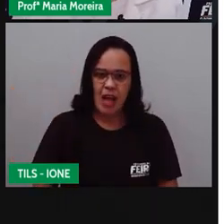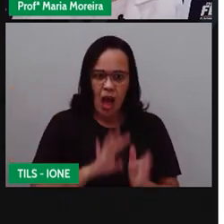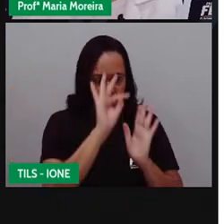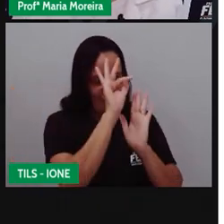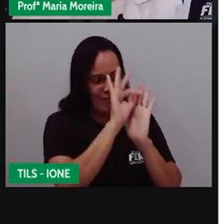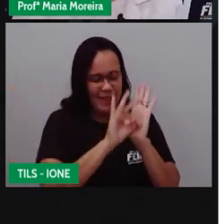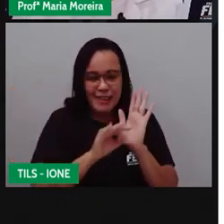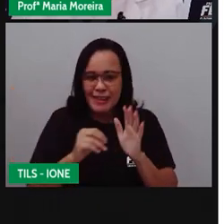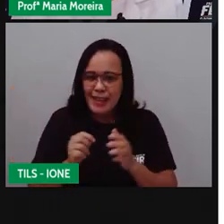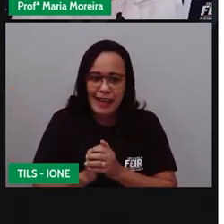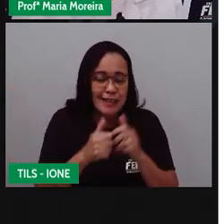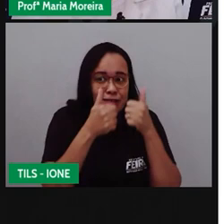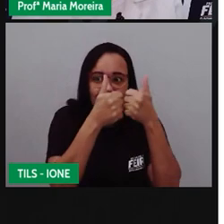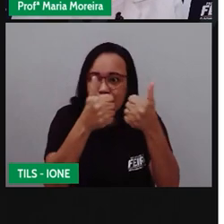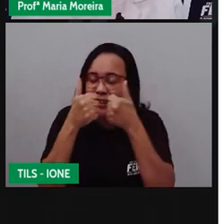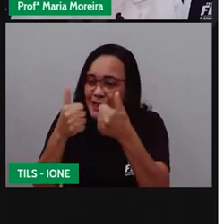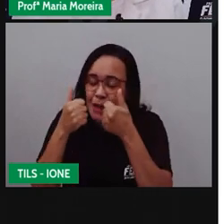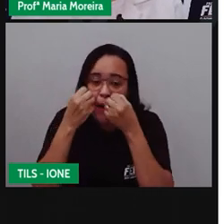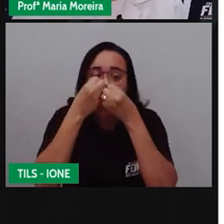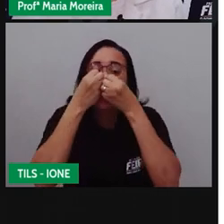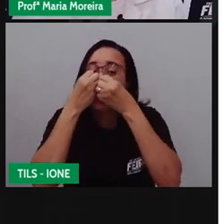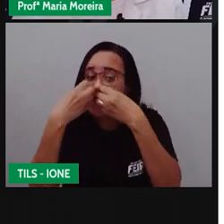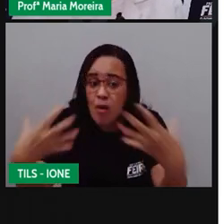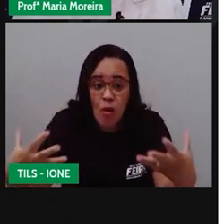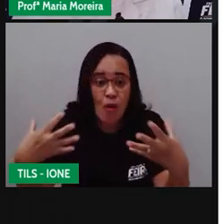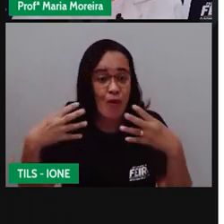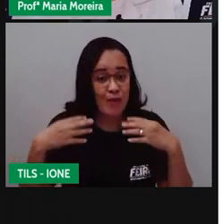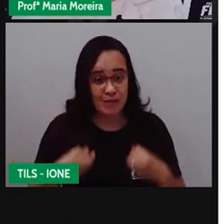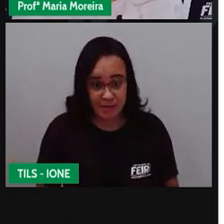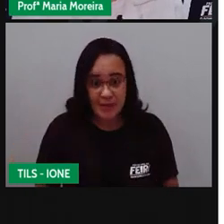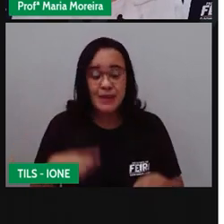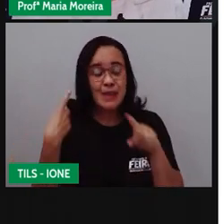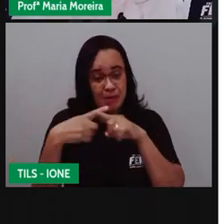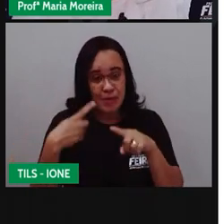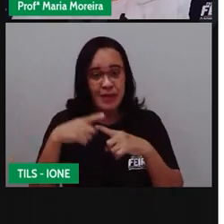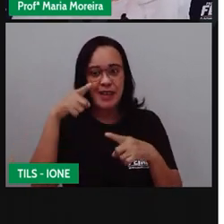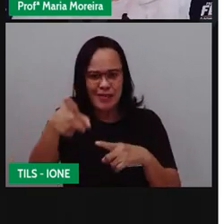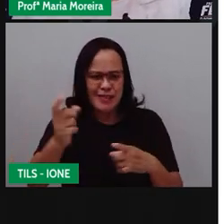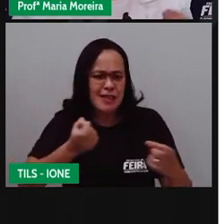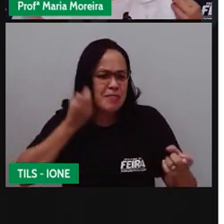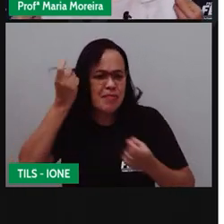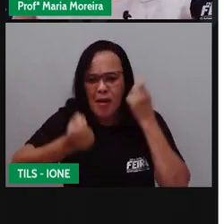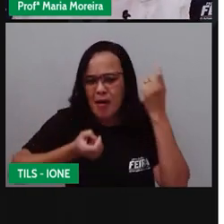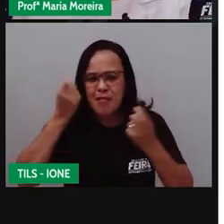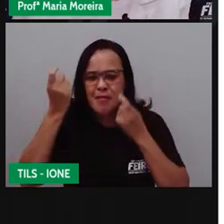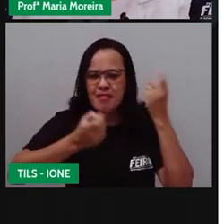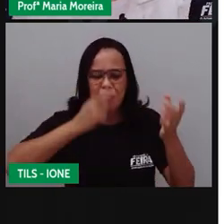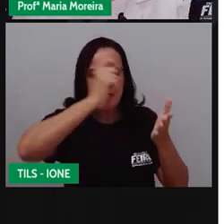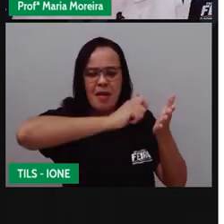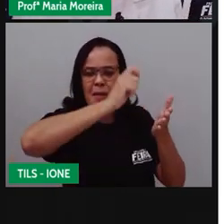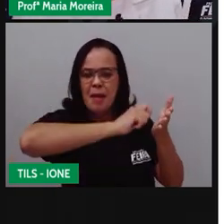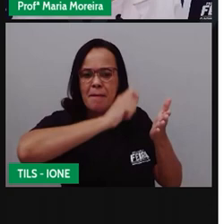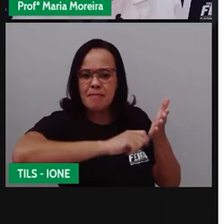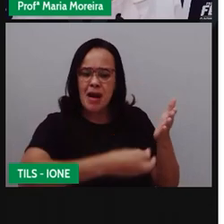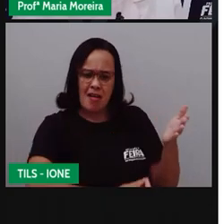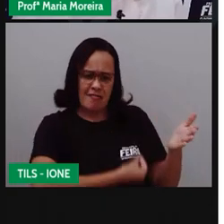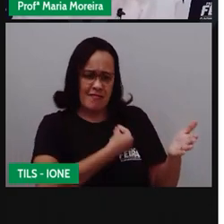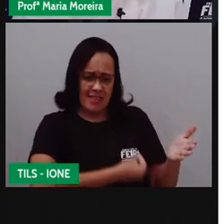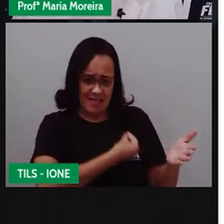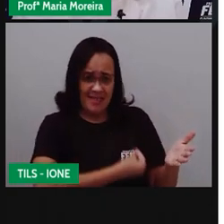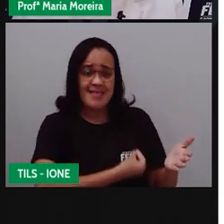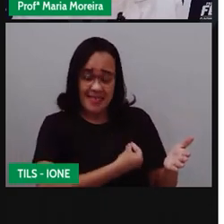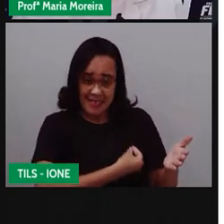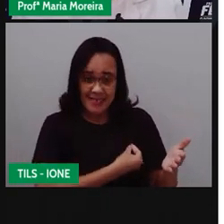enriquecer a minha biografia, porque vai mostrar que eu me preocupei com aquilo. Então, a maioria das biografias que vêm com ilustrações vem o